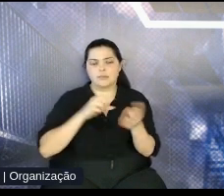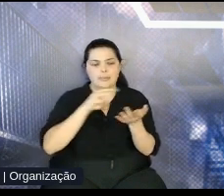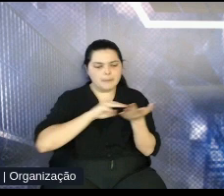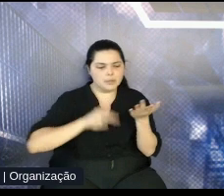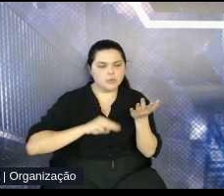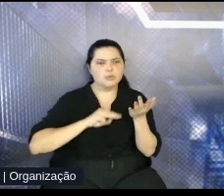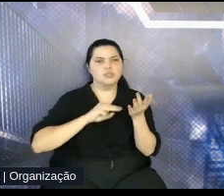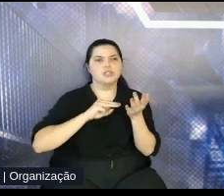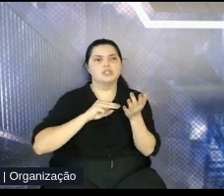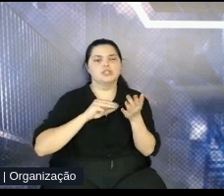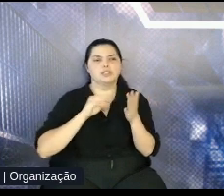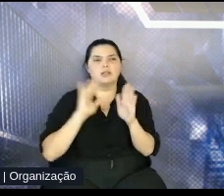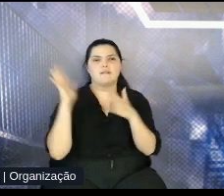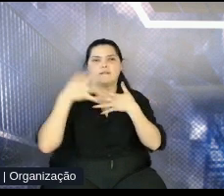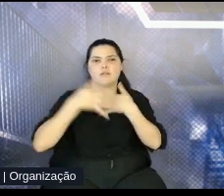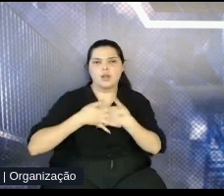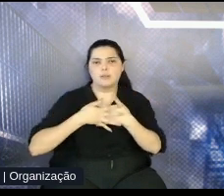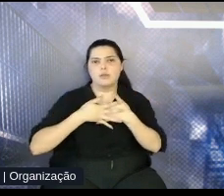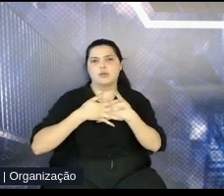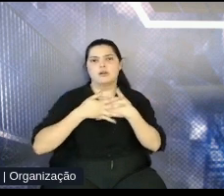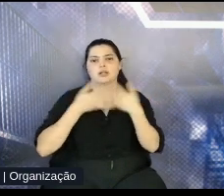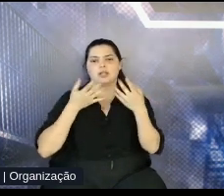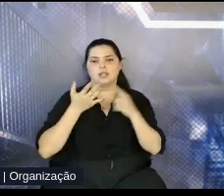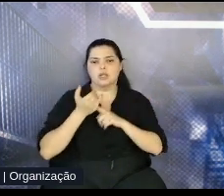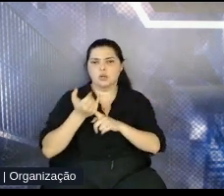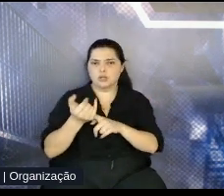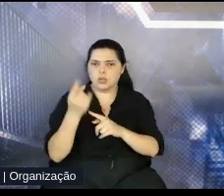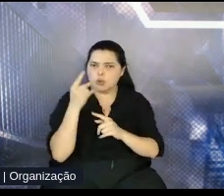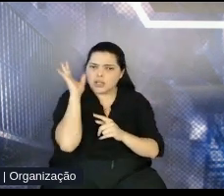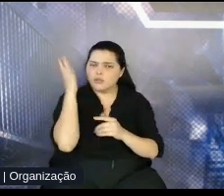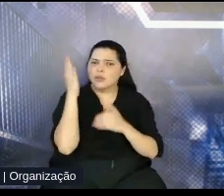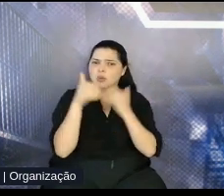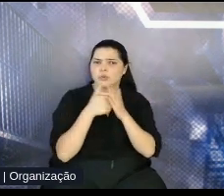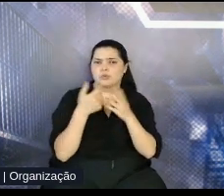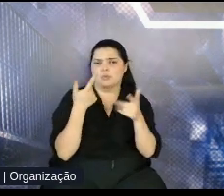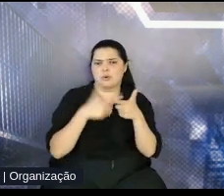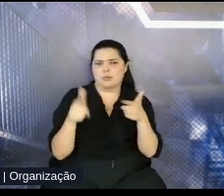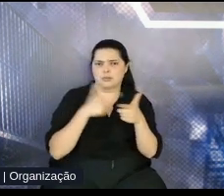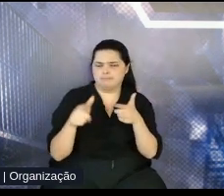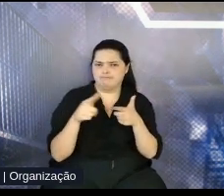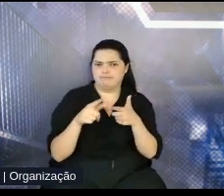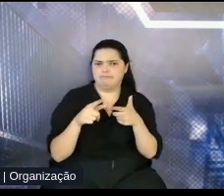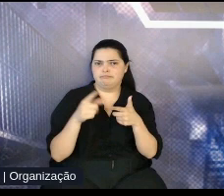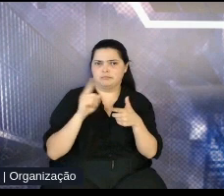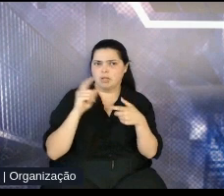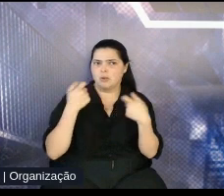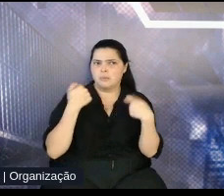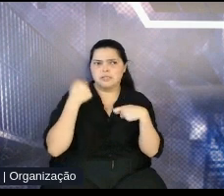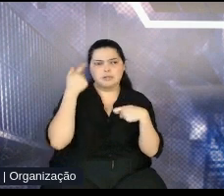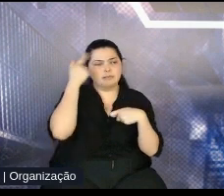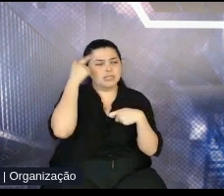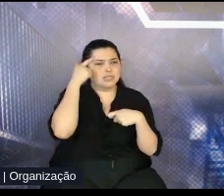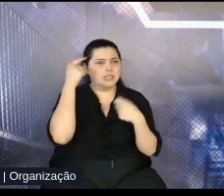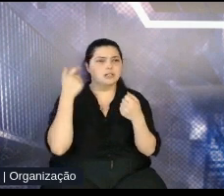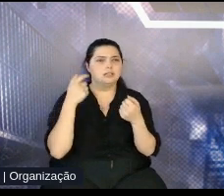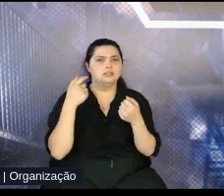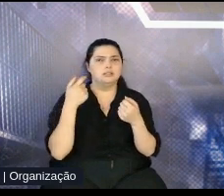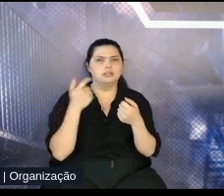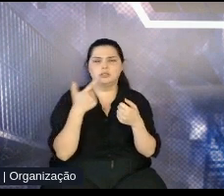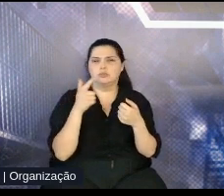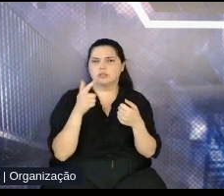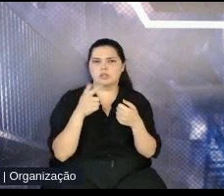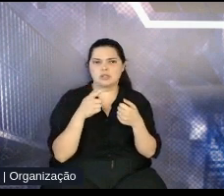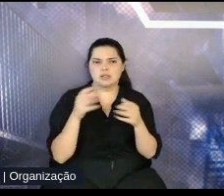um framework que ele vai resolver todos os problemas. Então, a gente vê que tem essa problemática. A gente não vai ter uma bala de